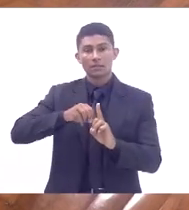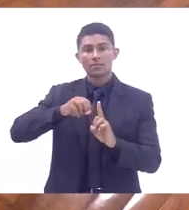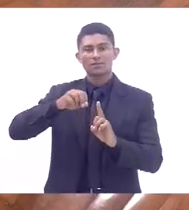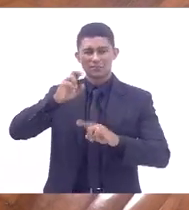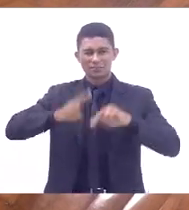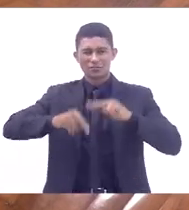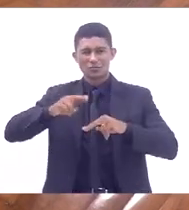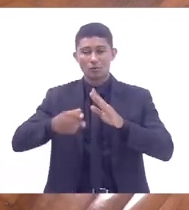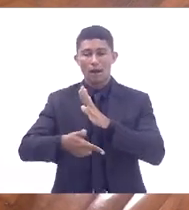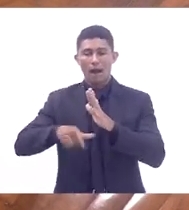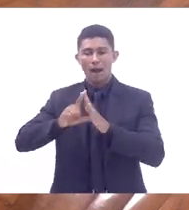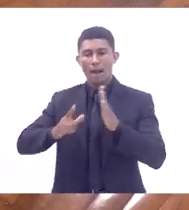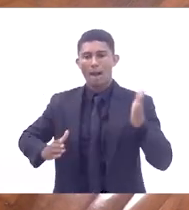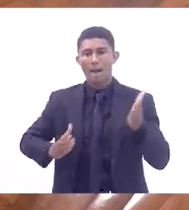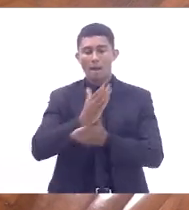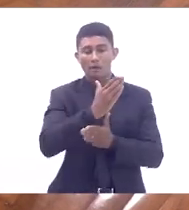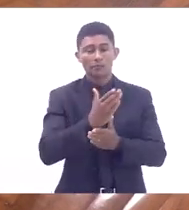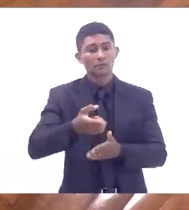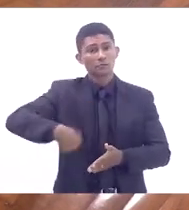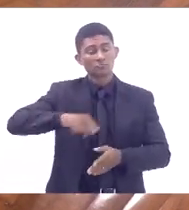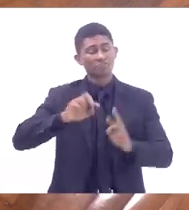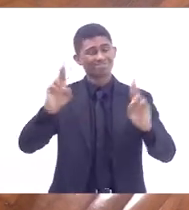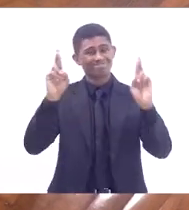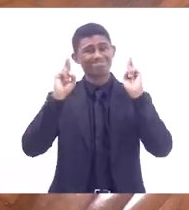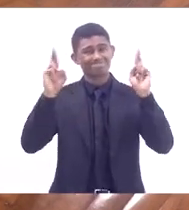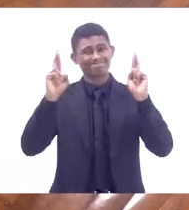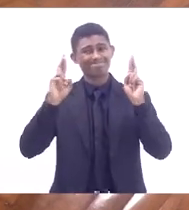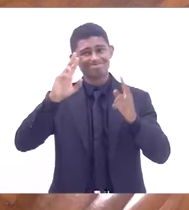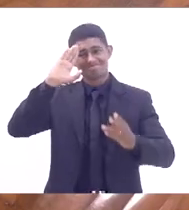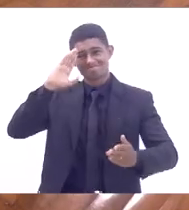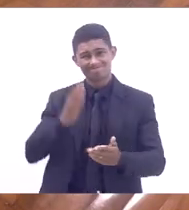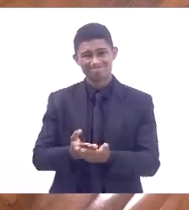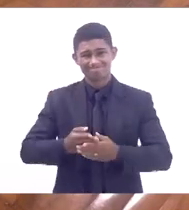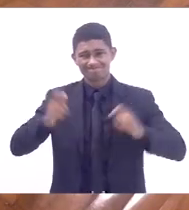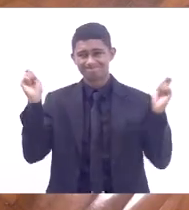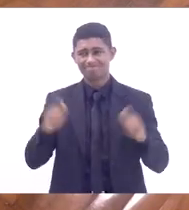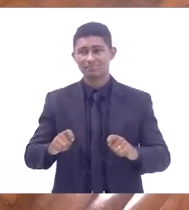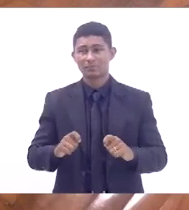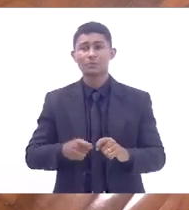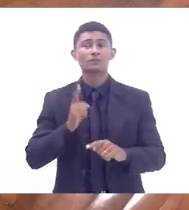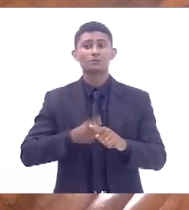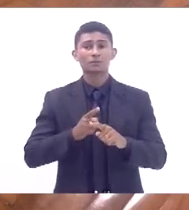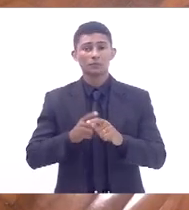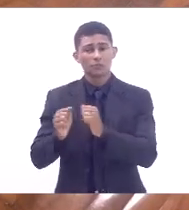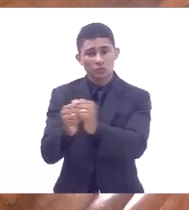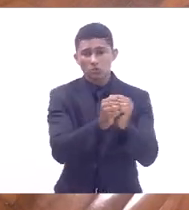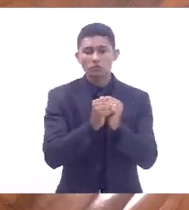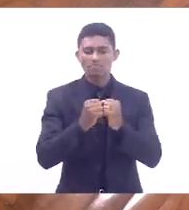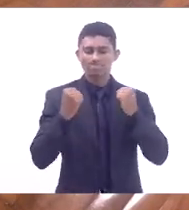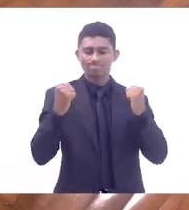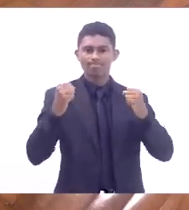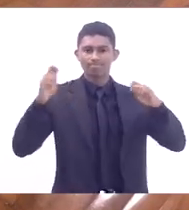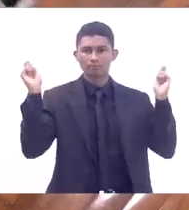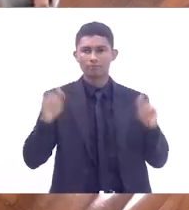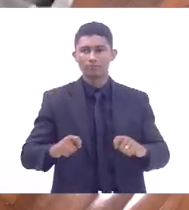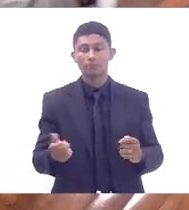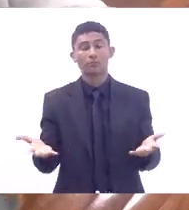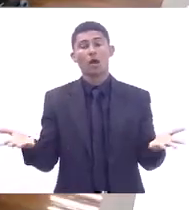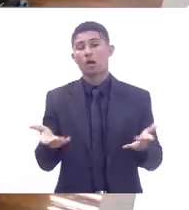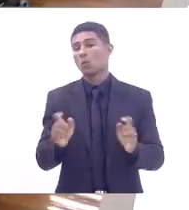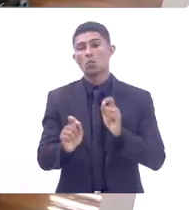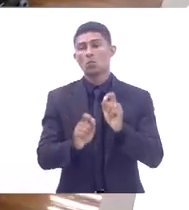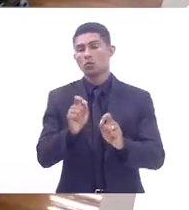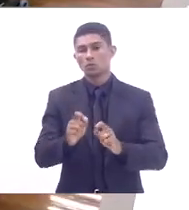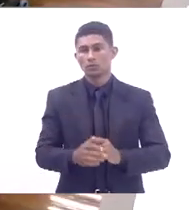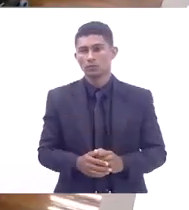milagre um milagre mas a gente tosse e acredita em milagres porque Juntos Somos Fortes agora eu vou